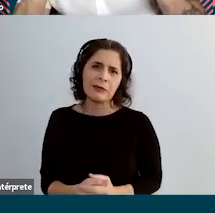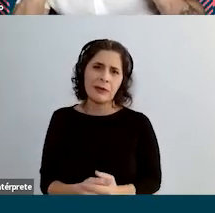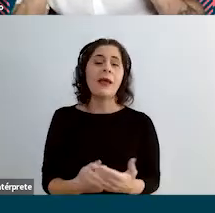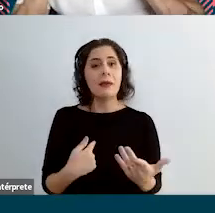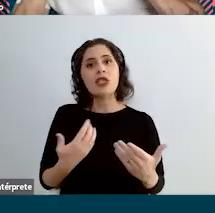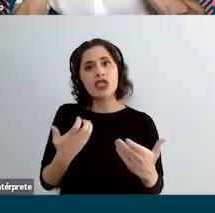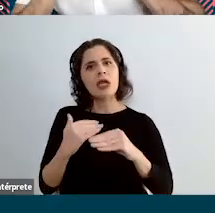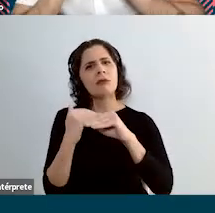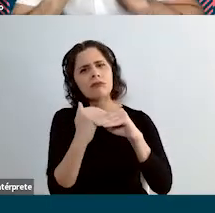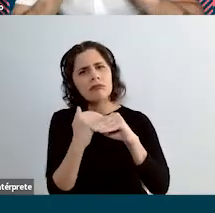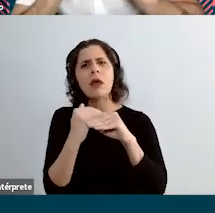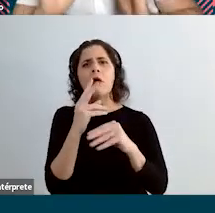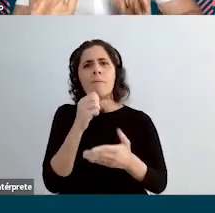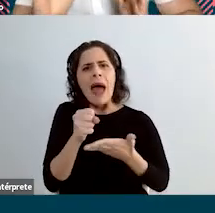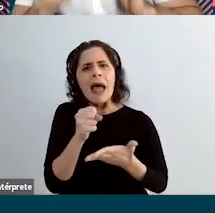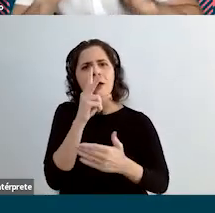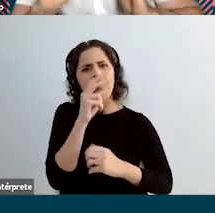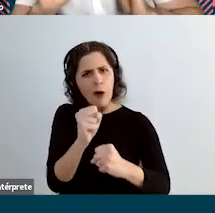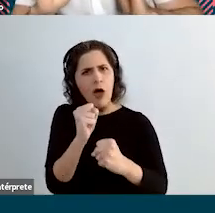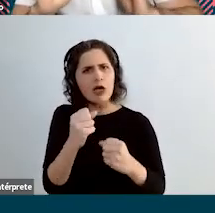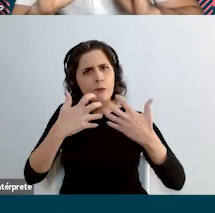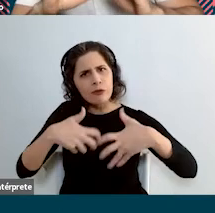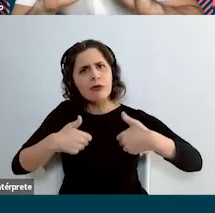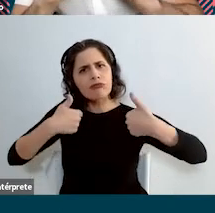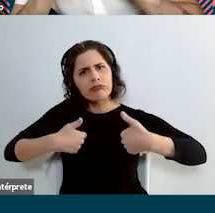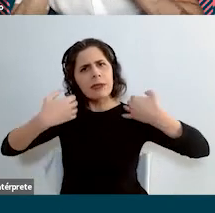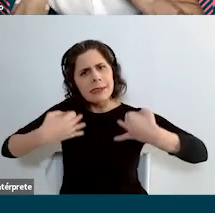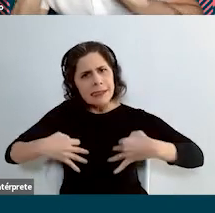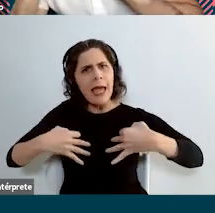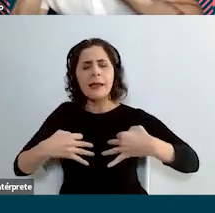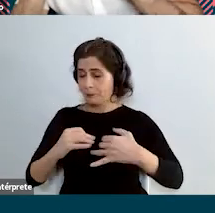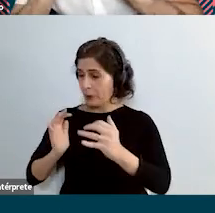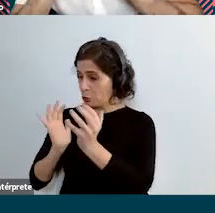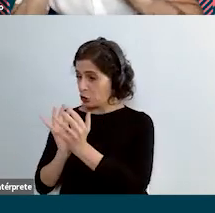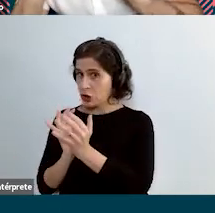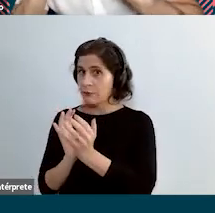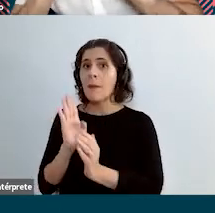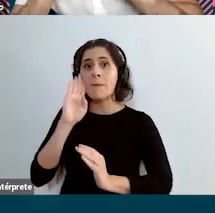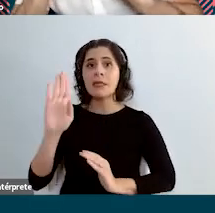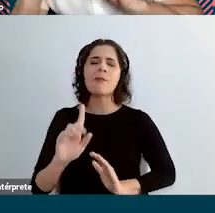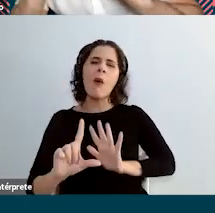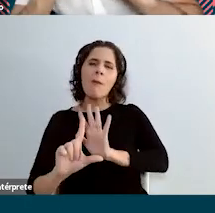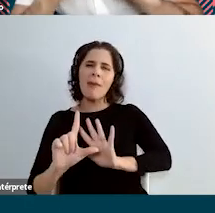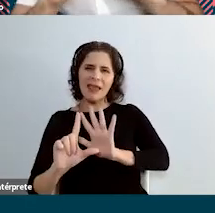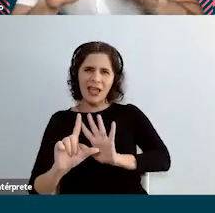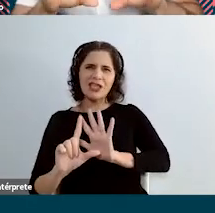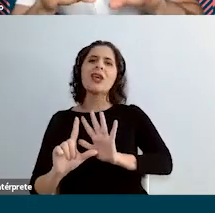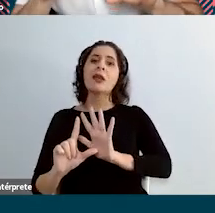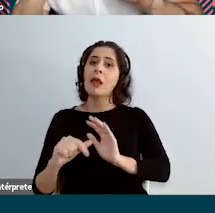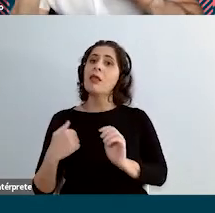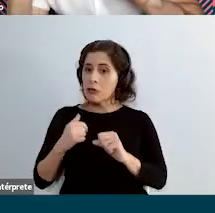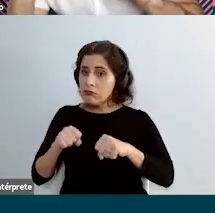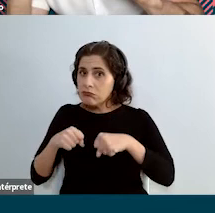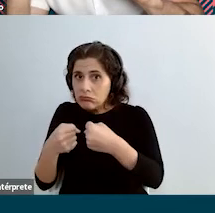mais técnica, assim, garantir que está funcionando, que está maduro, e aí uma parte do time, principalmente o time back-end, ficou